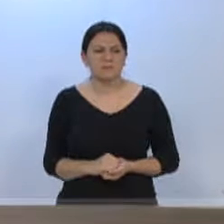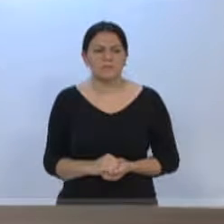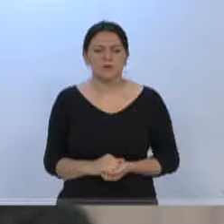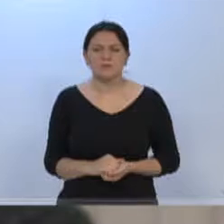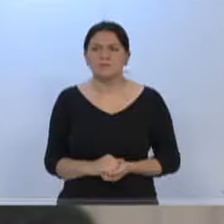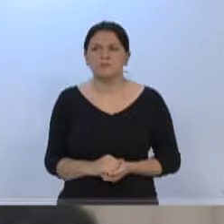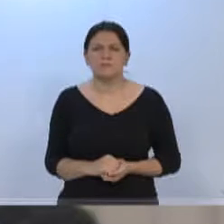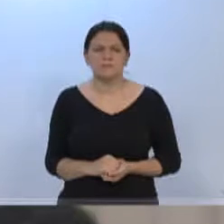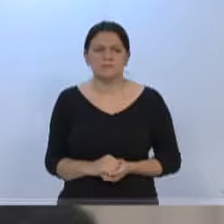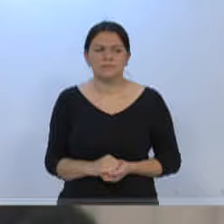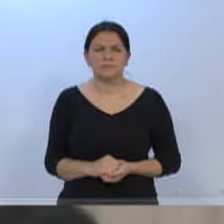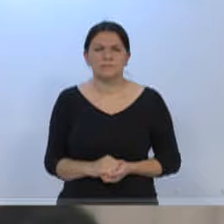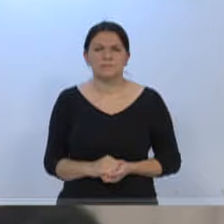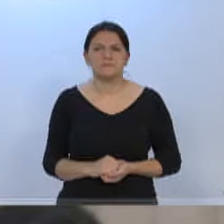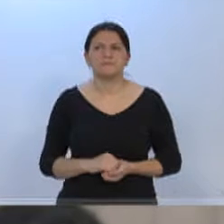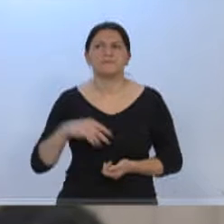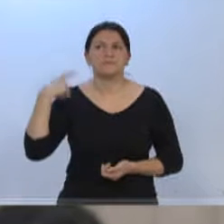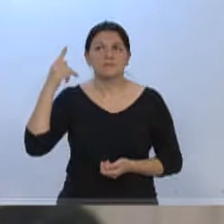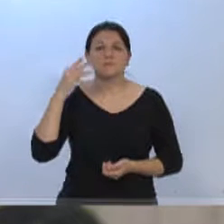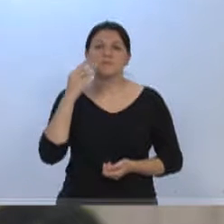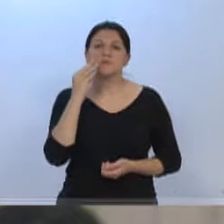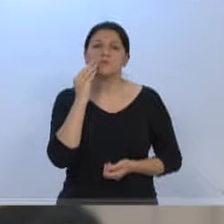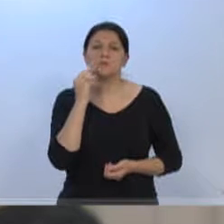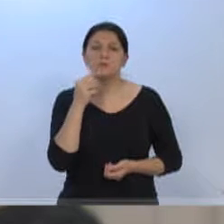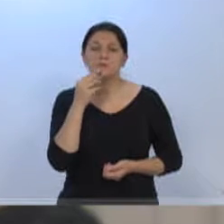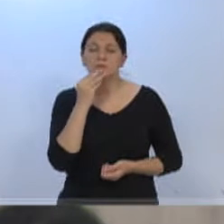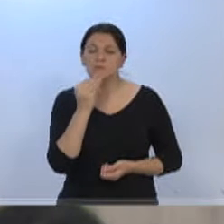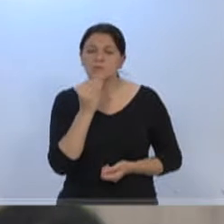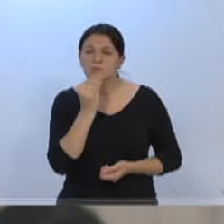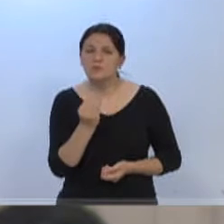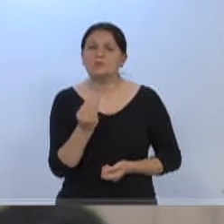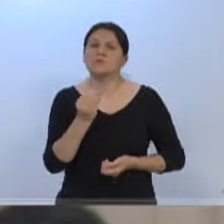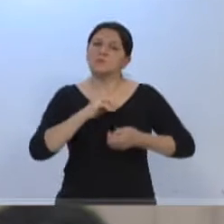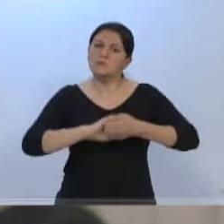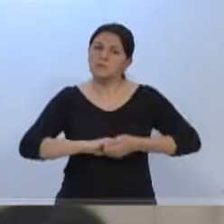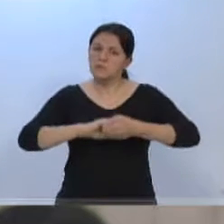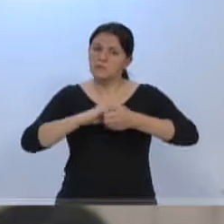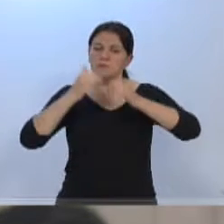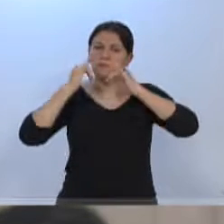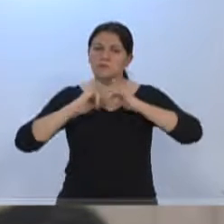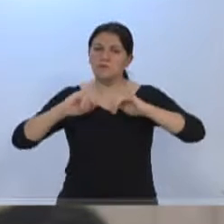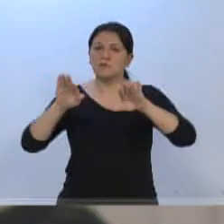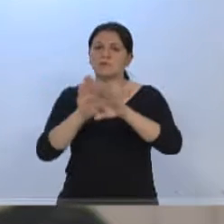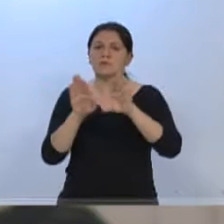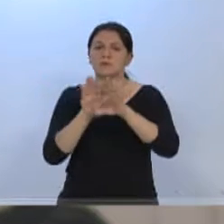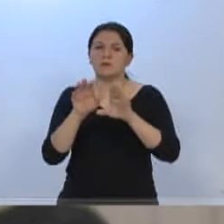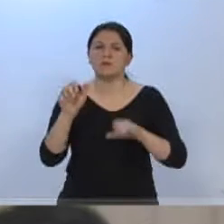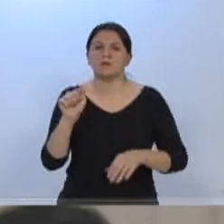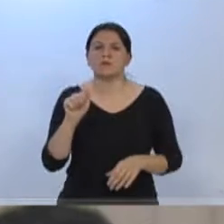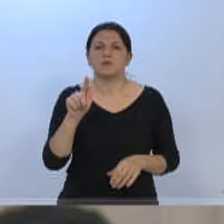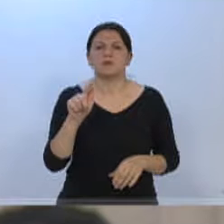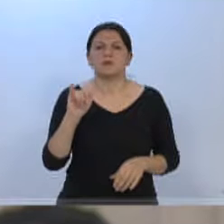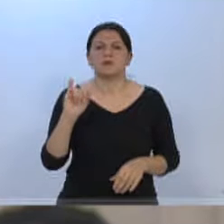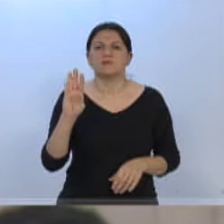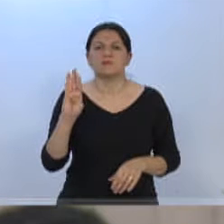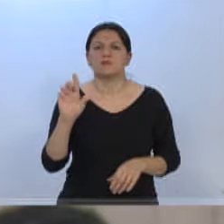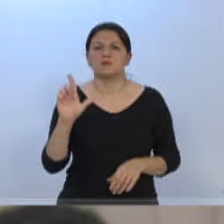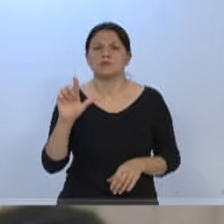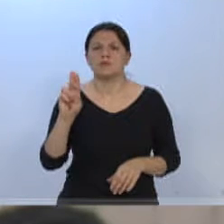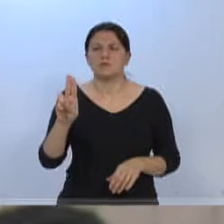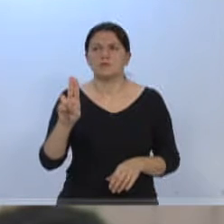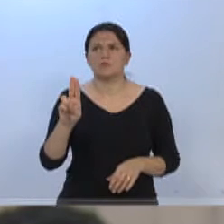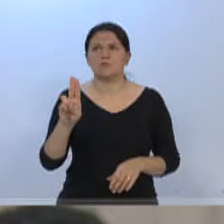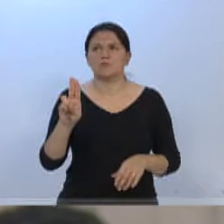Matias. Vereador Bruno, parabenizá-lo pelo seu pronunciamento, parabenizar também a GIBLU, em nome da presidente, a Arlete,